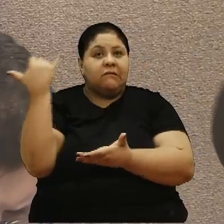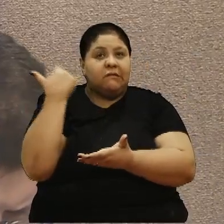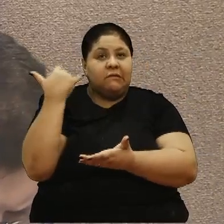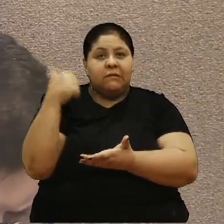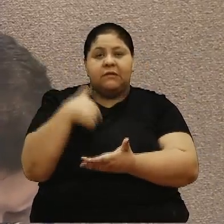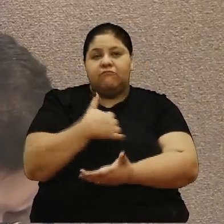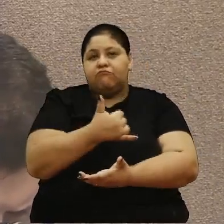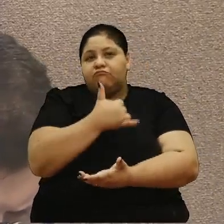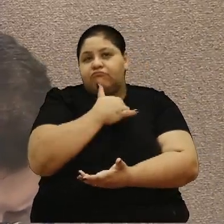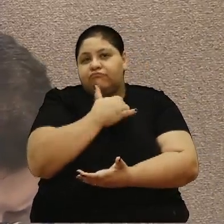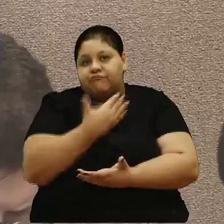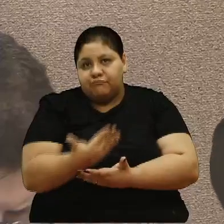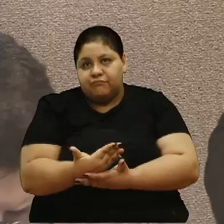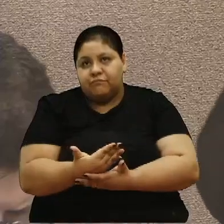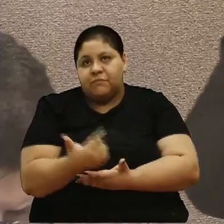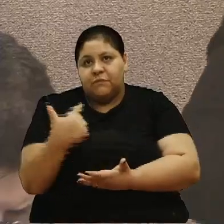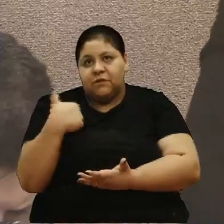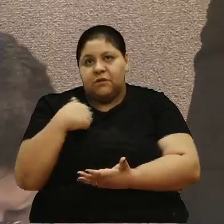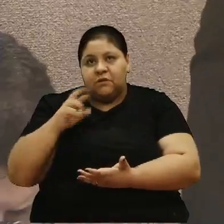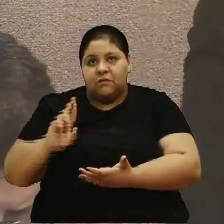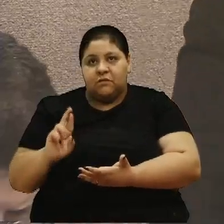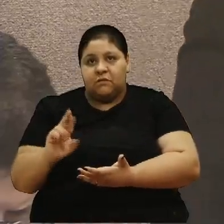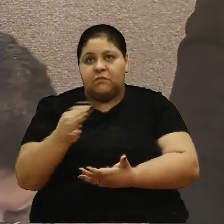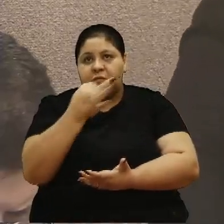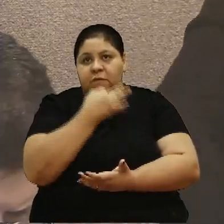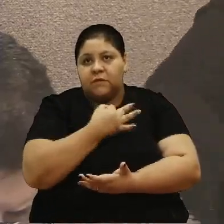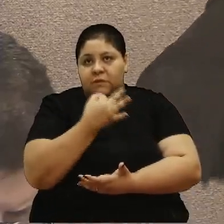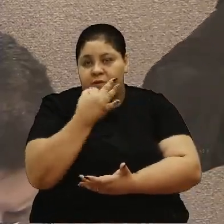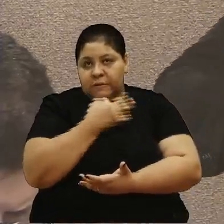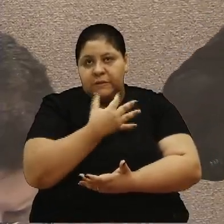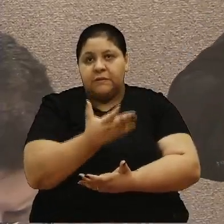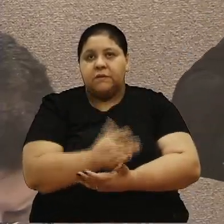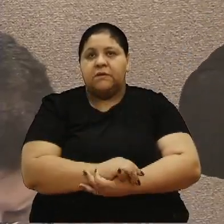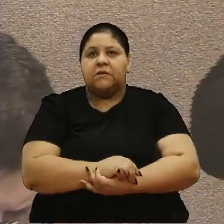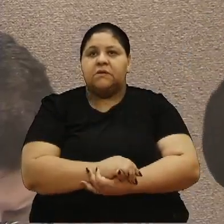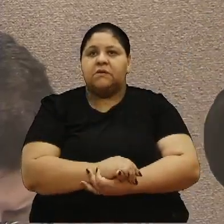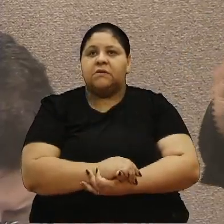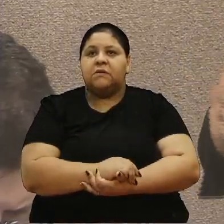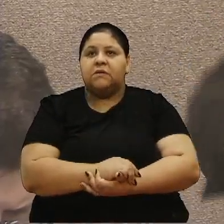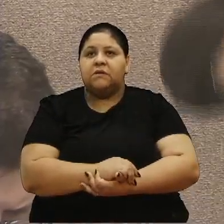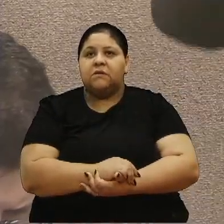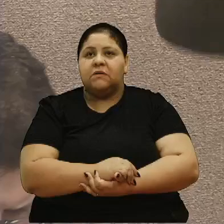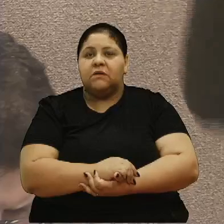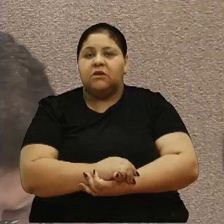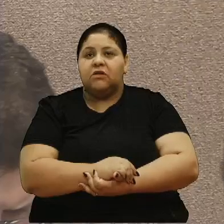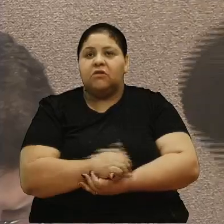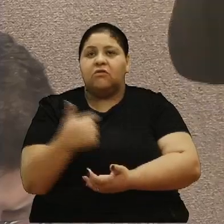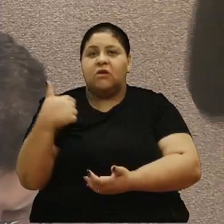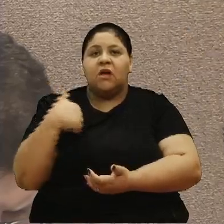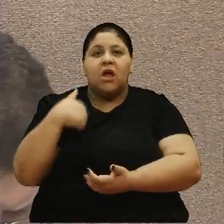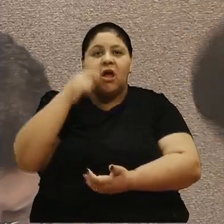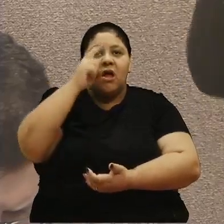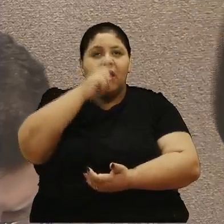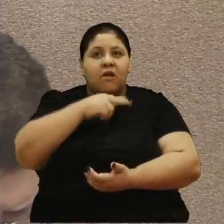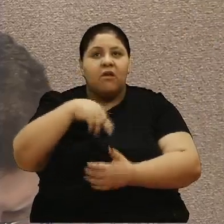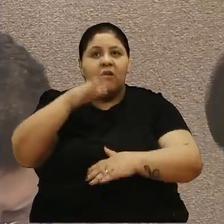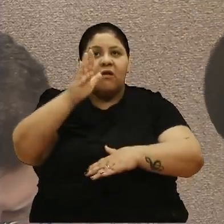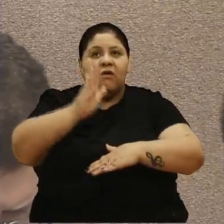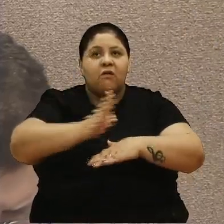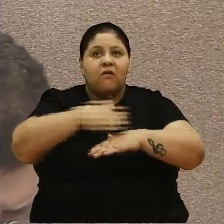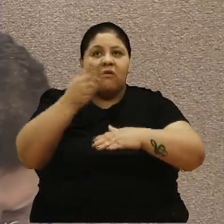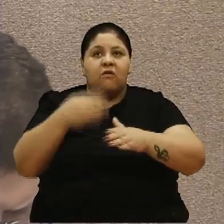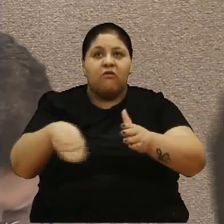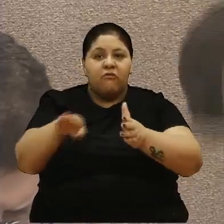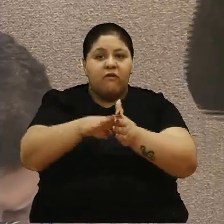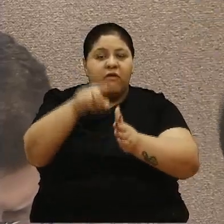deixa muito triste, eu como representante de Caxias do Sul. Foi uníssono. Eu nunca mais venho para